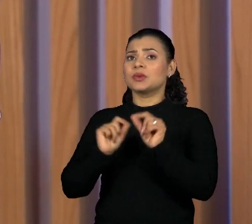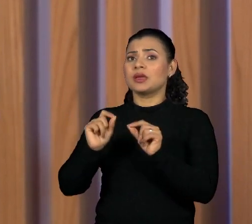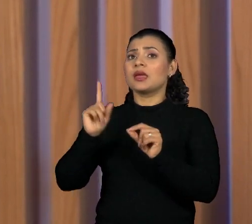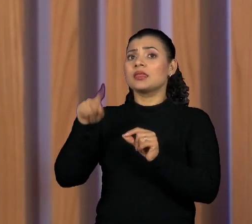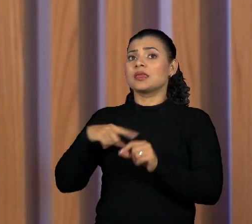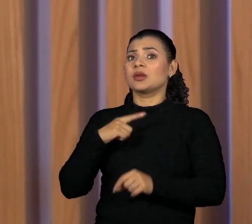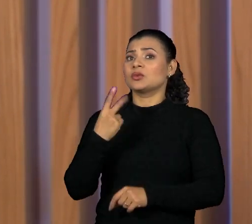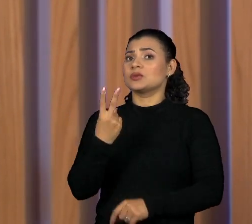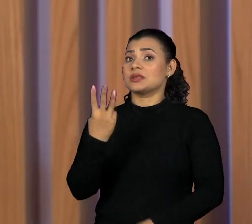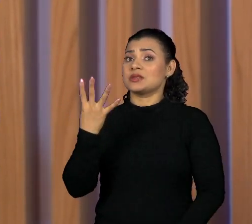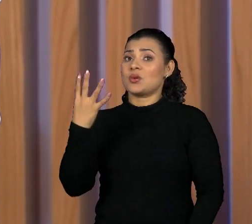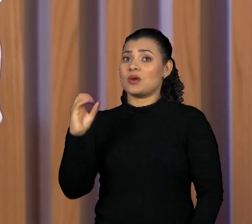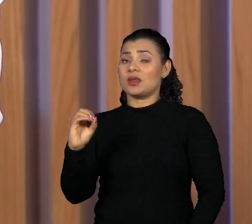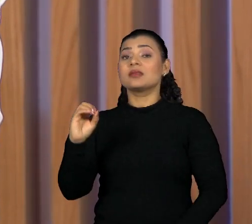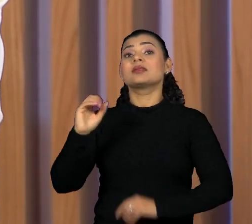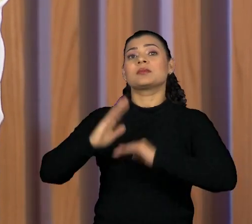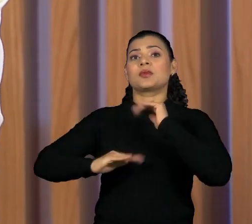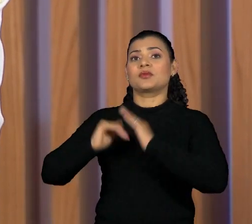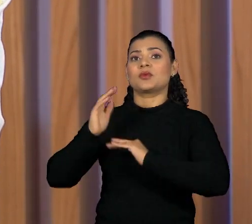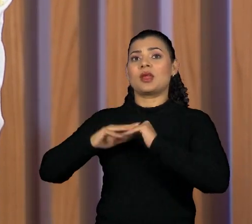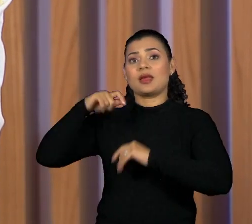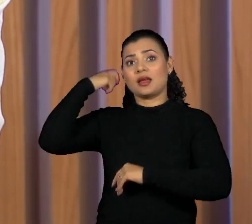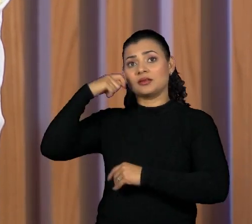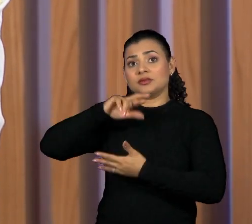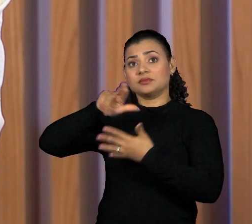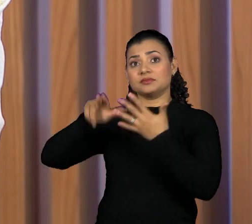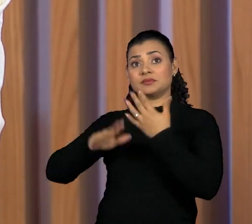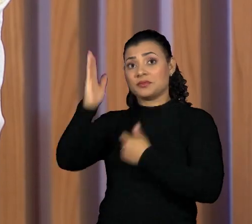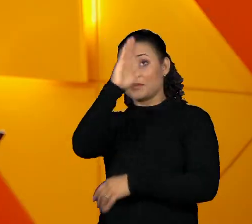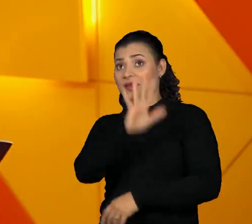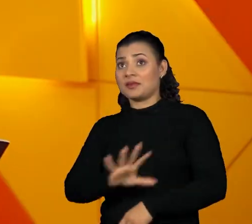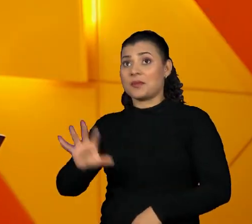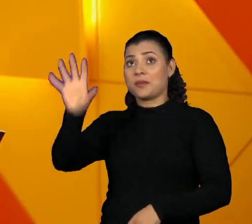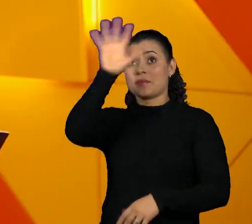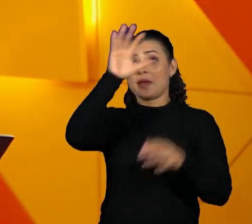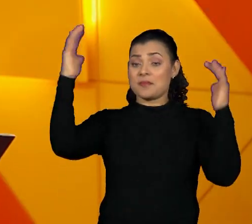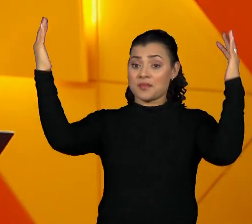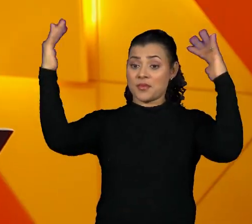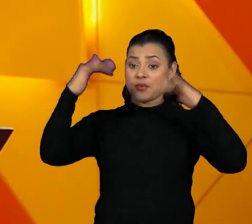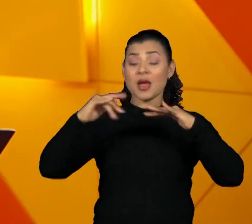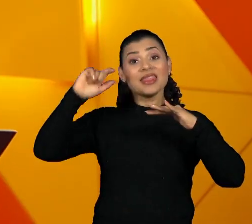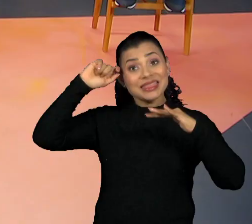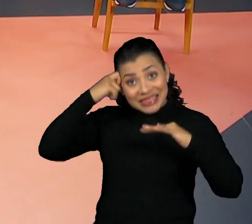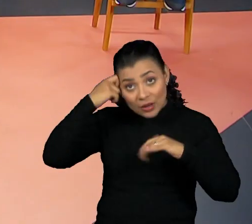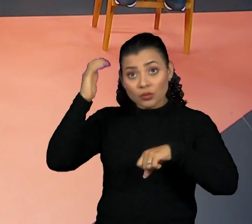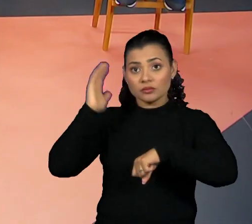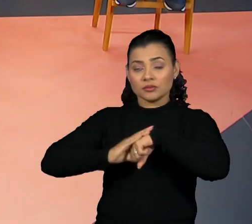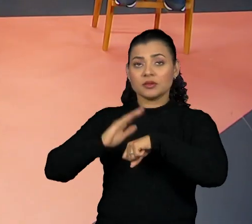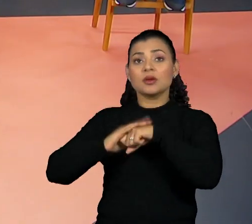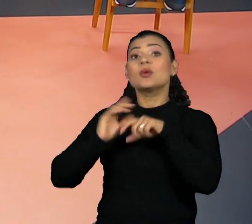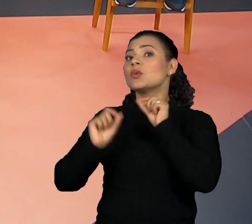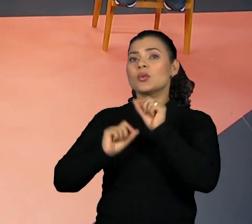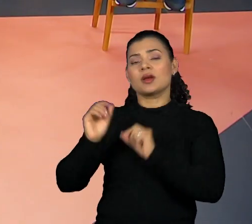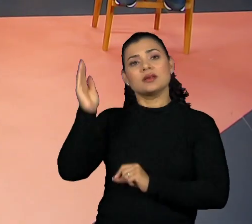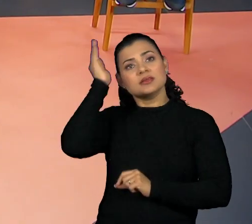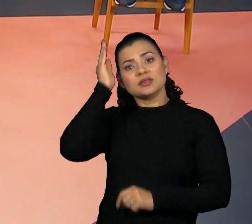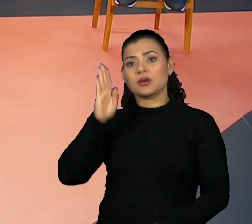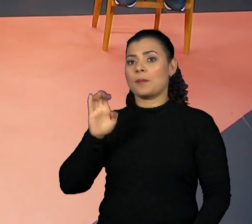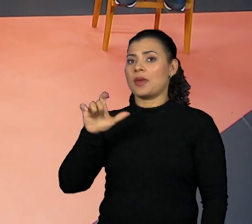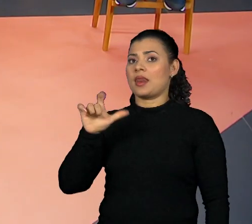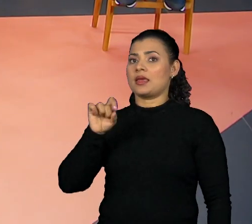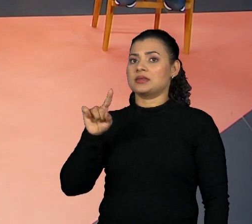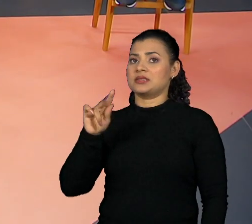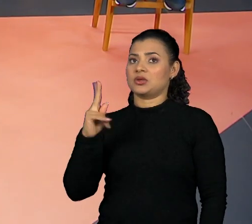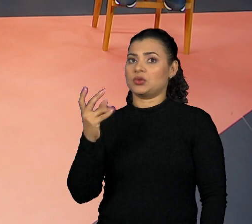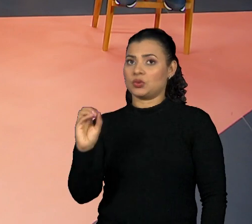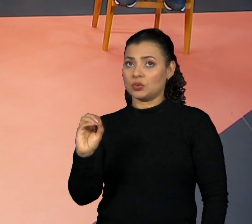artistas negros e negras de todo o Brasil, né, escultores dentre eles, no Sesc Belenzinho. É uma